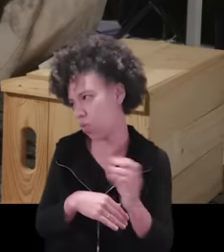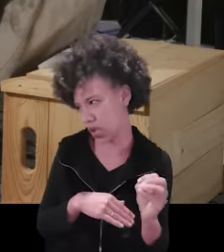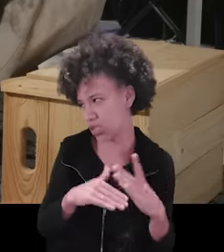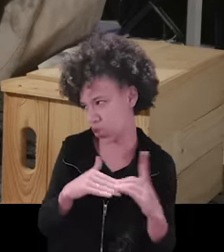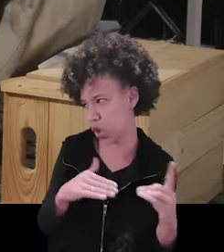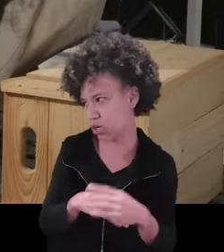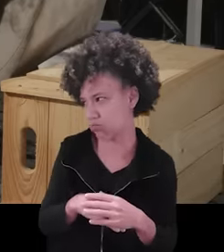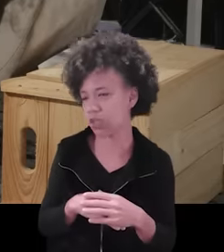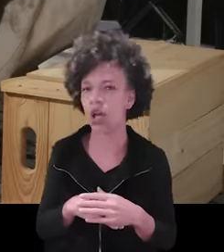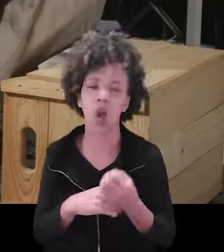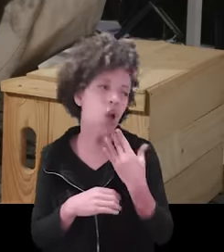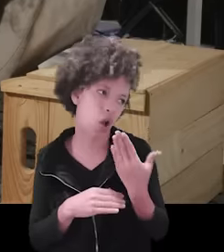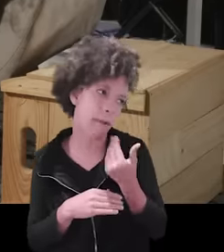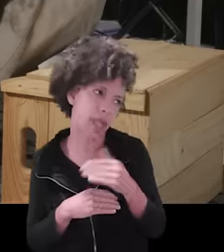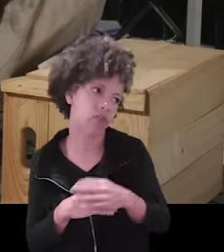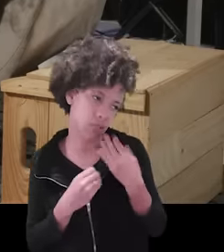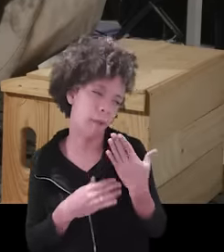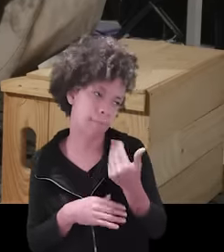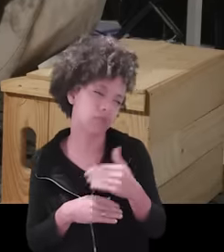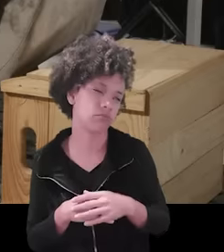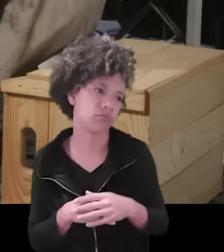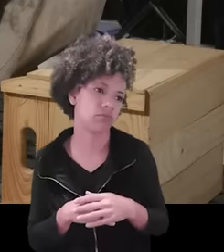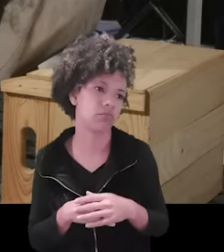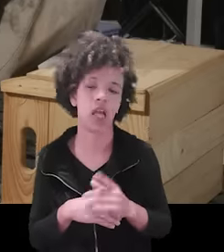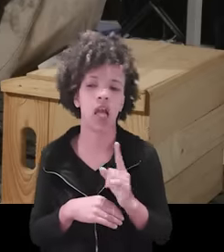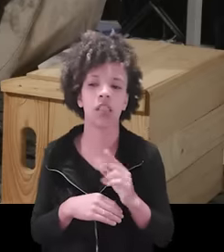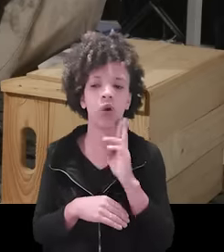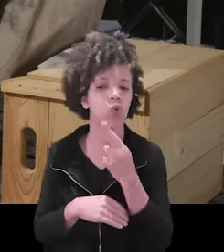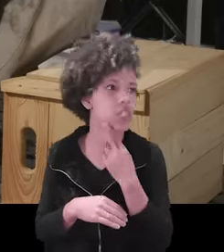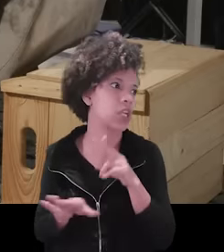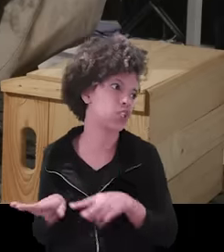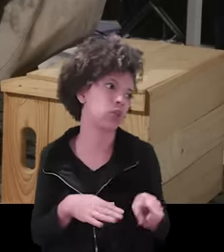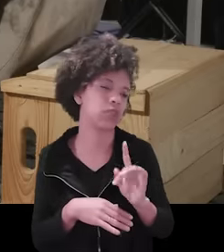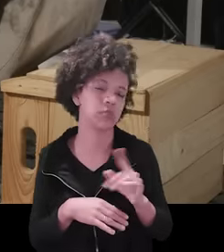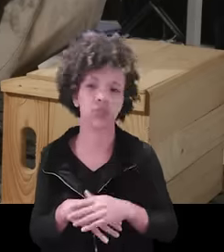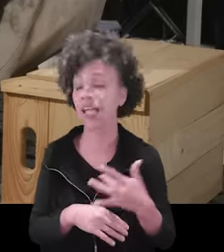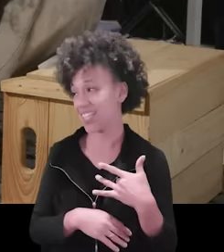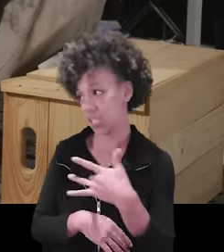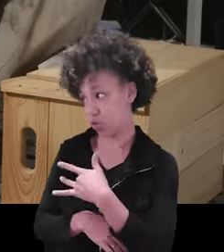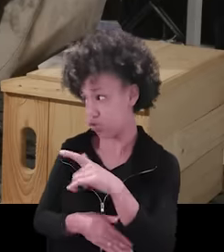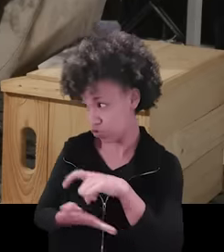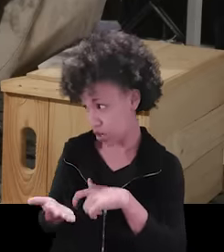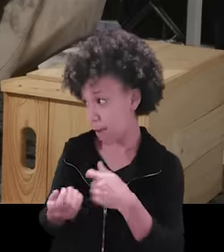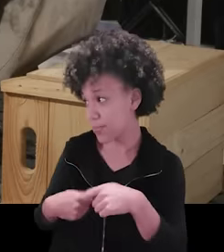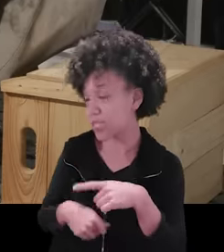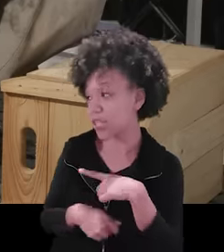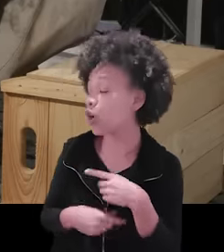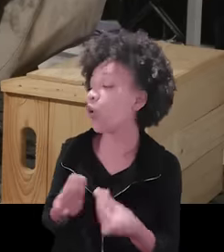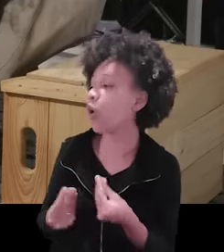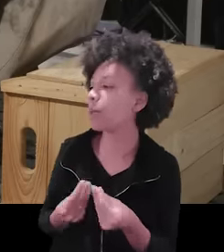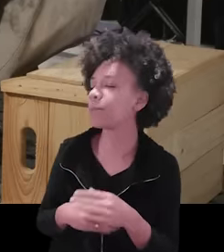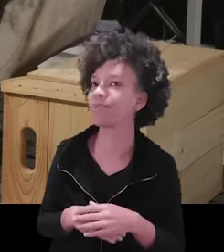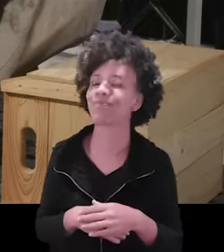língua tá acontecendo gente vê se o cara comer bem né Vamos beber não é para ir no restaurante toda semana não saúde plano de saúde tem